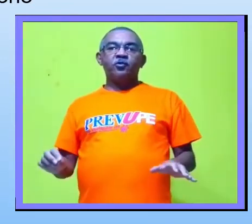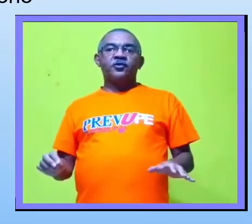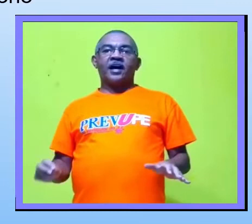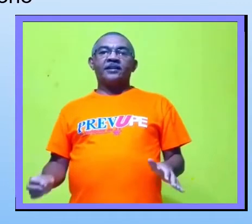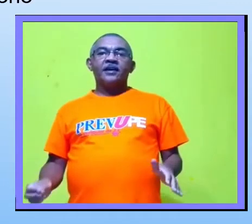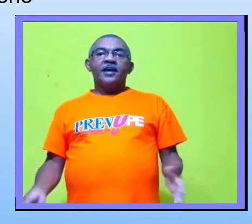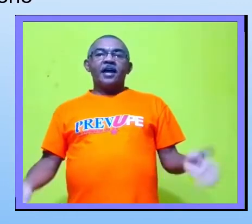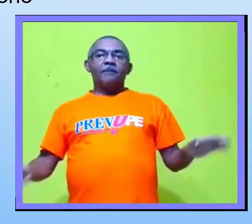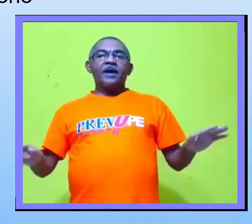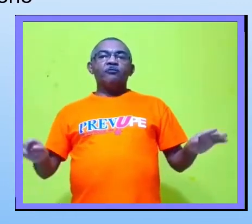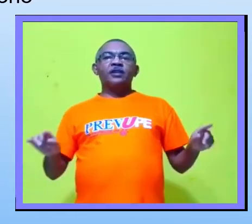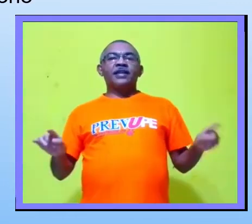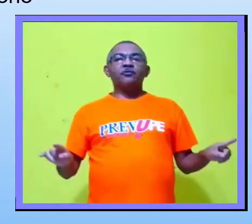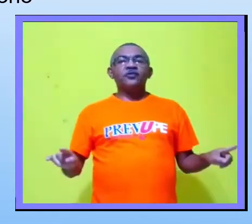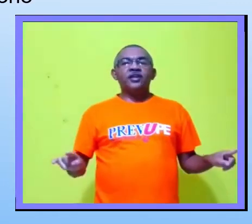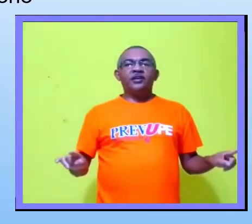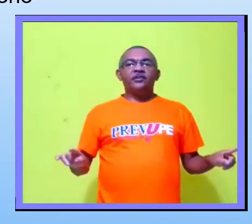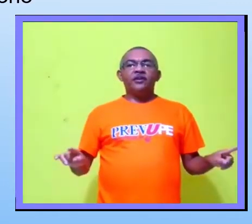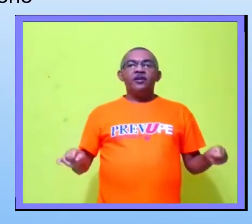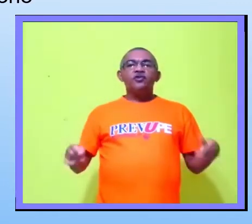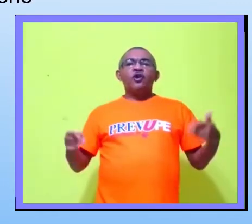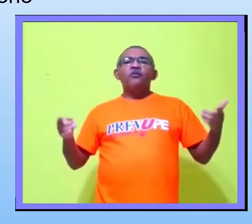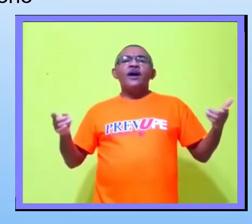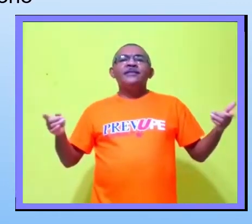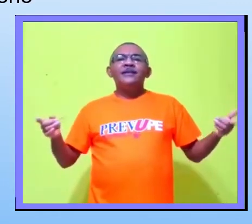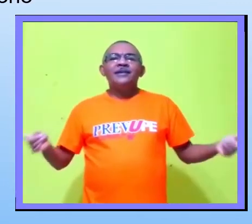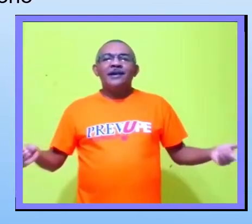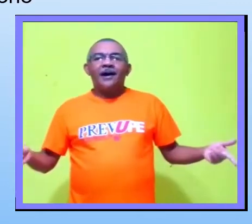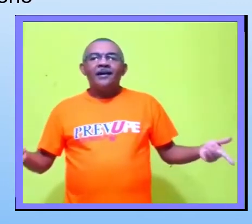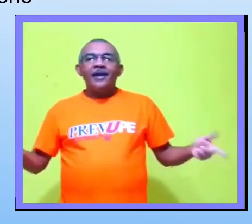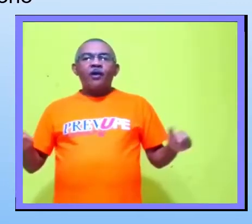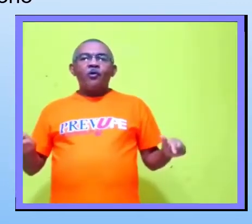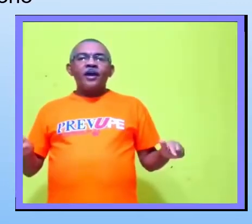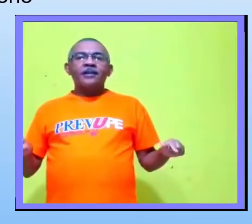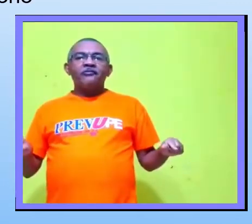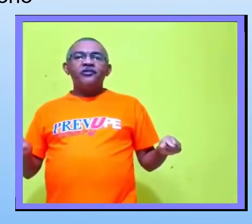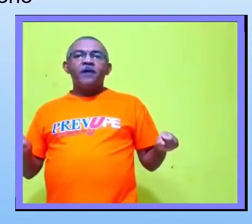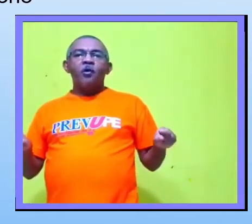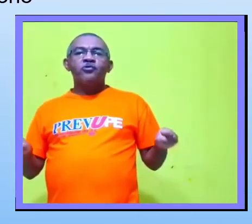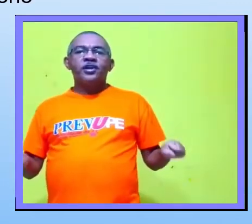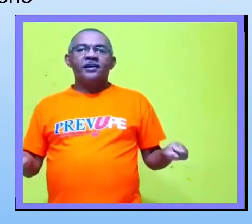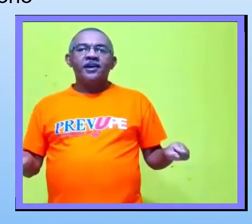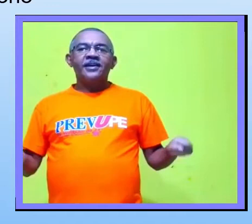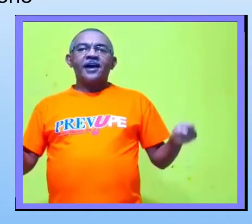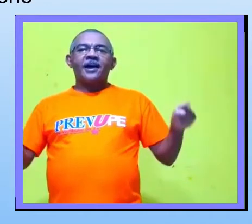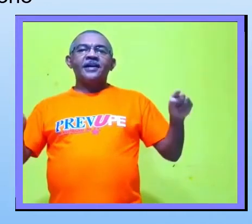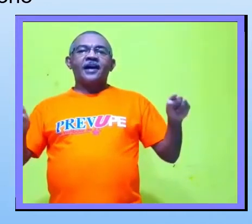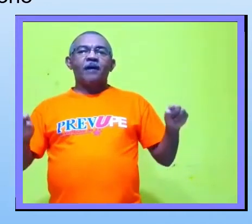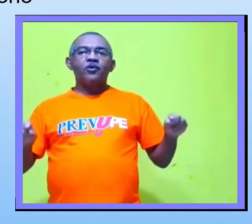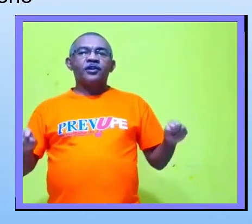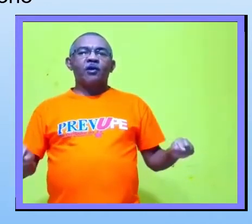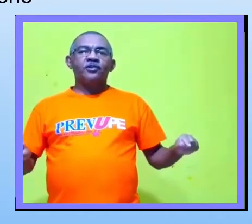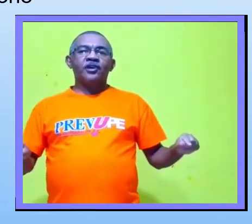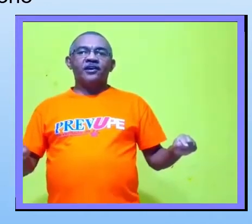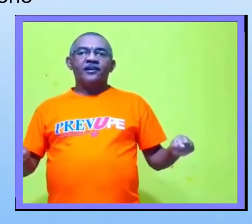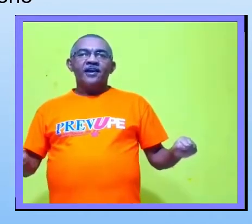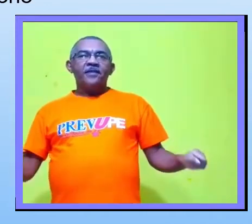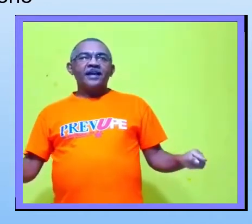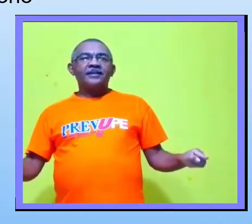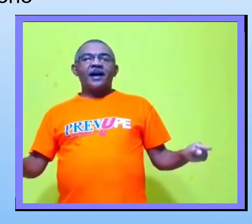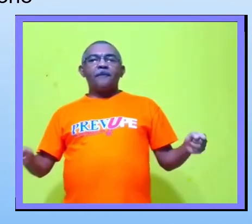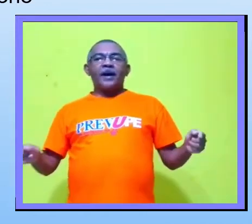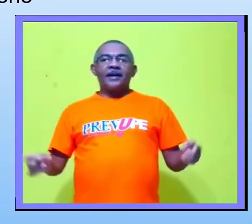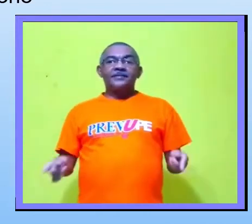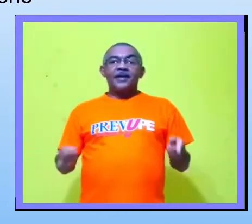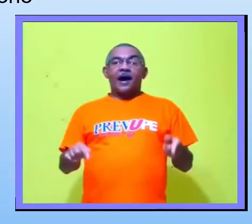bem esmiuçada. E a pergunta trata o seguinte: sobre o EDTA, é correto afirmar o quê? Que a cadeia carbônica é o quê?